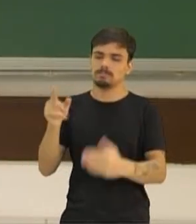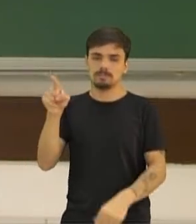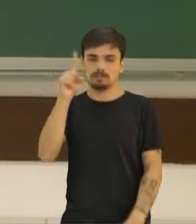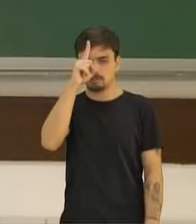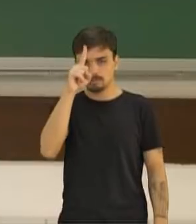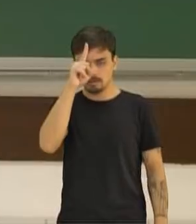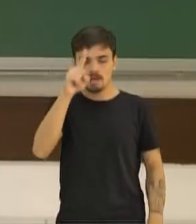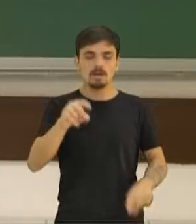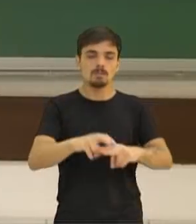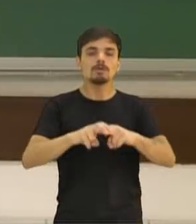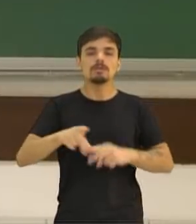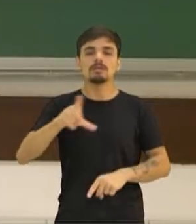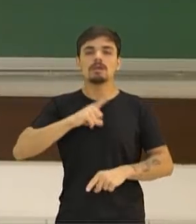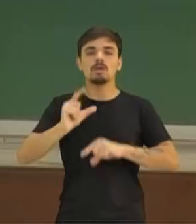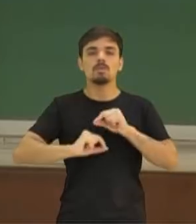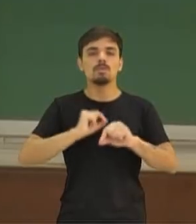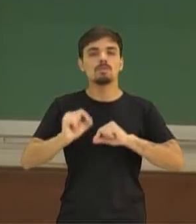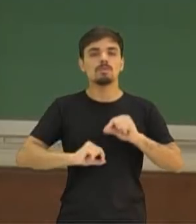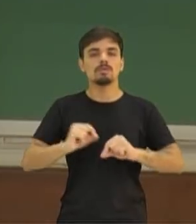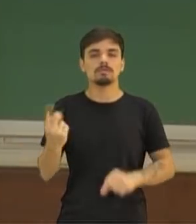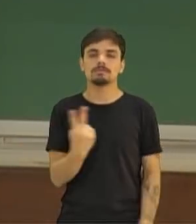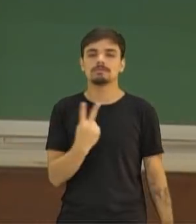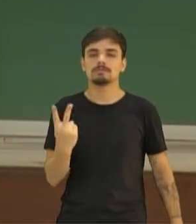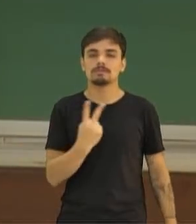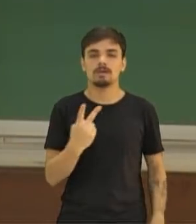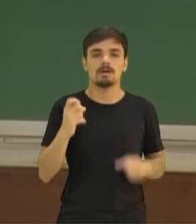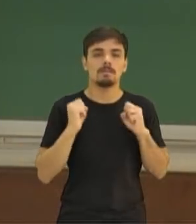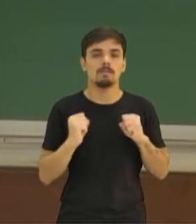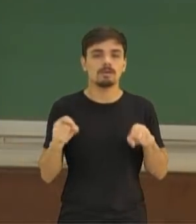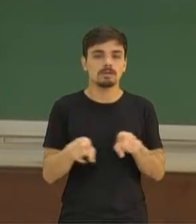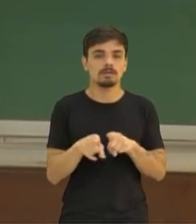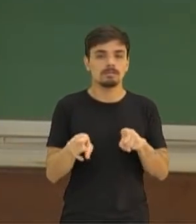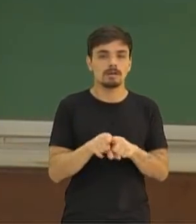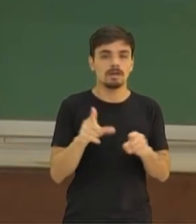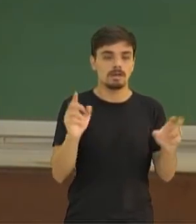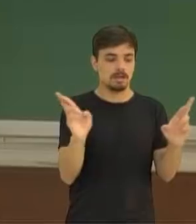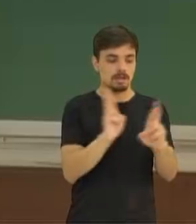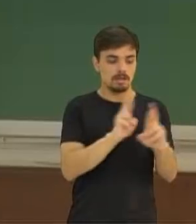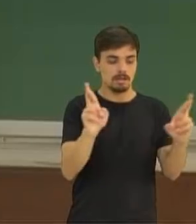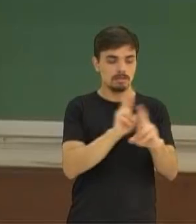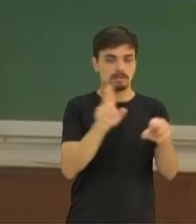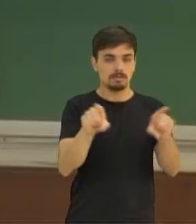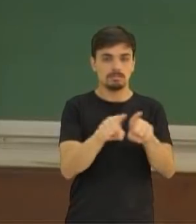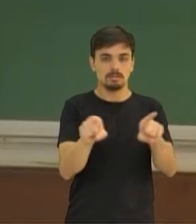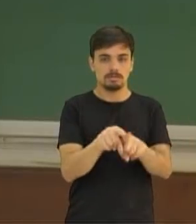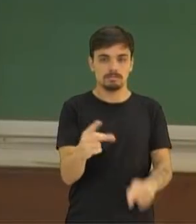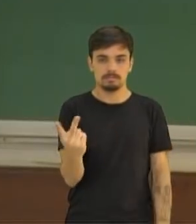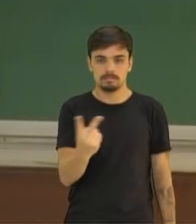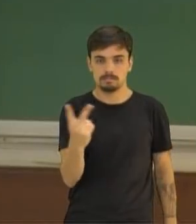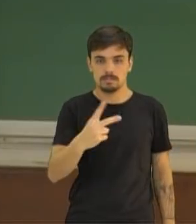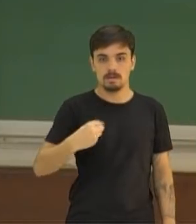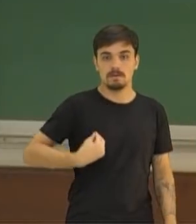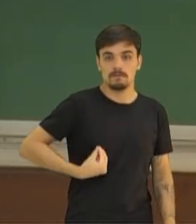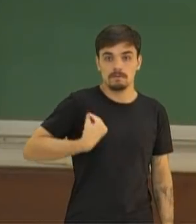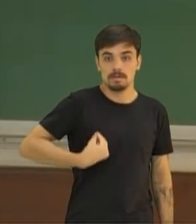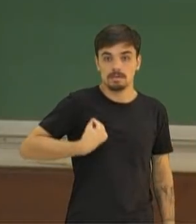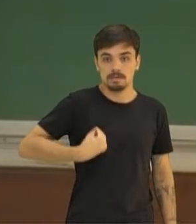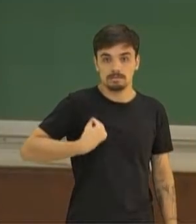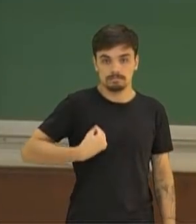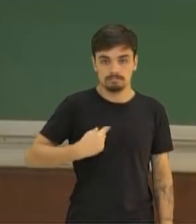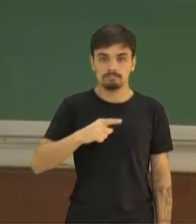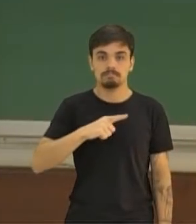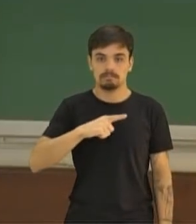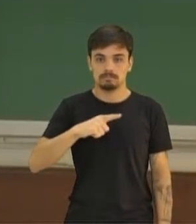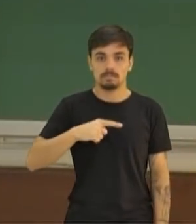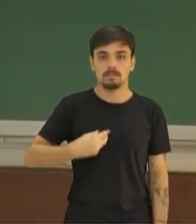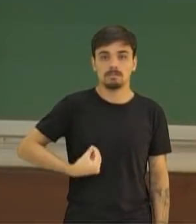certo? Por isso que eu tenho ali esses dois. Eu posso tanto relacionar com a vida, você vai ter uma vida